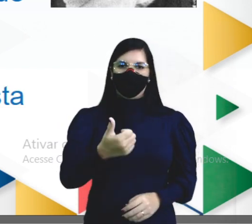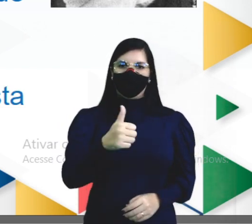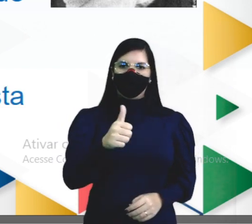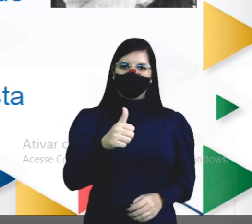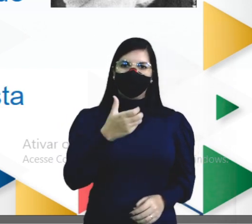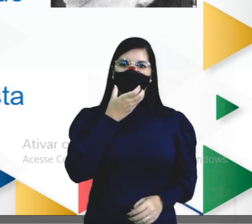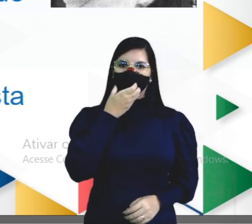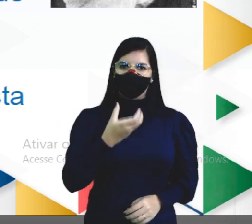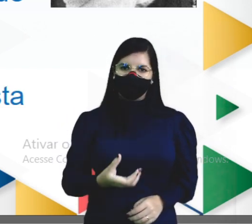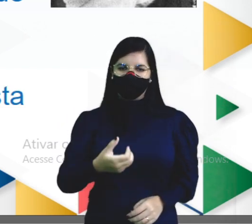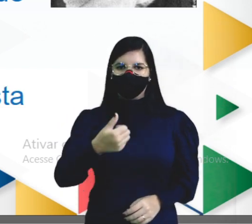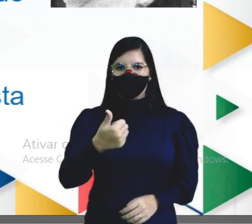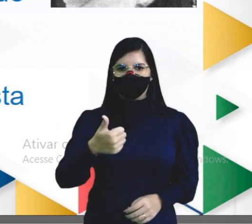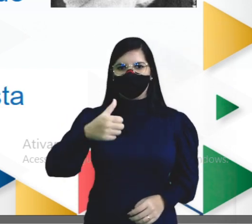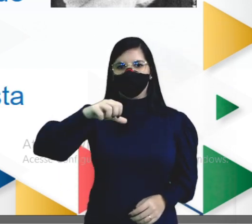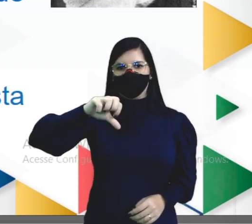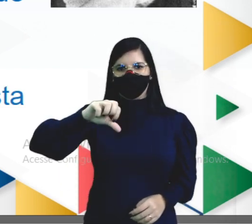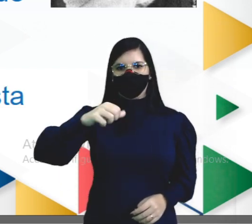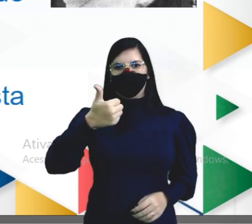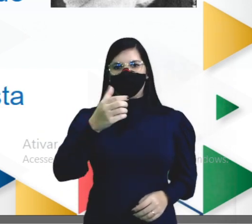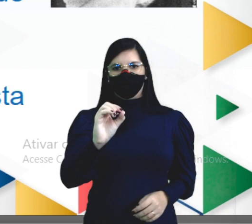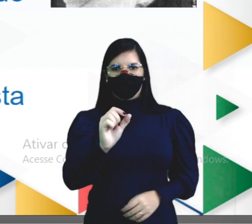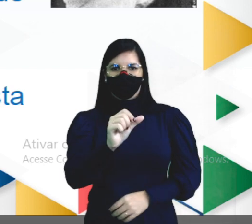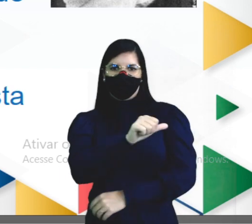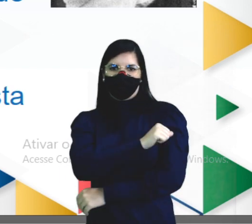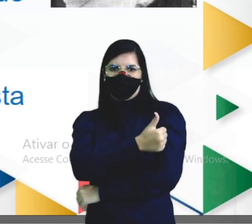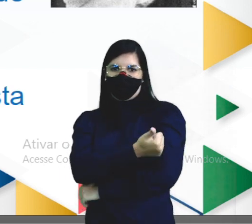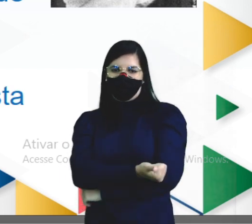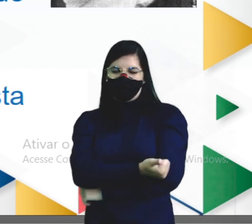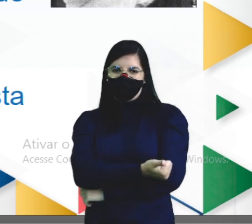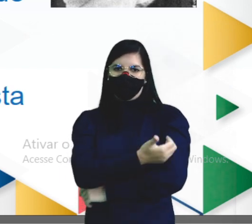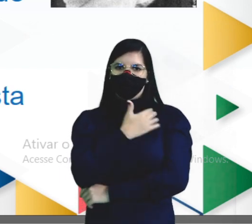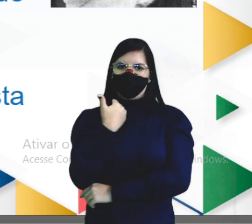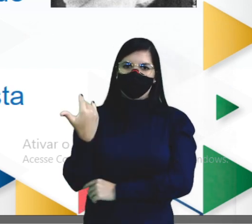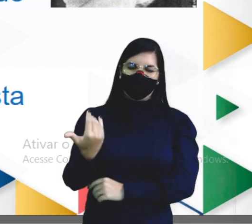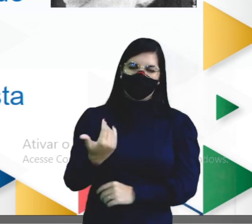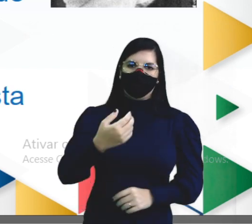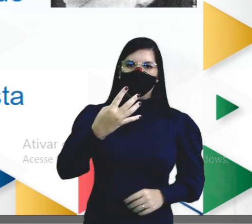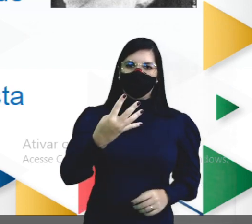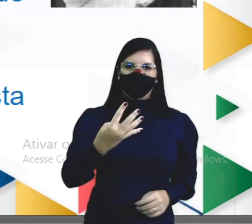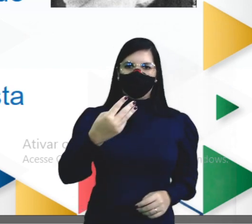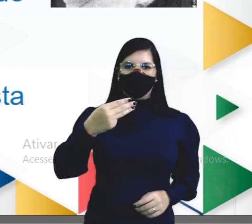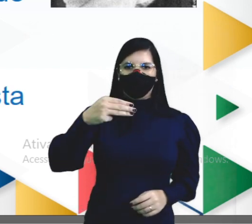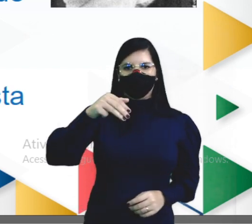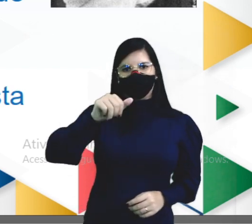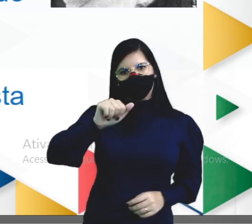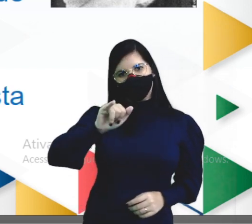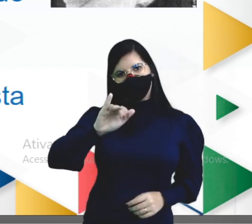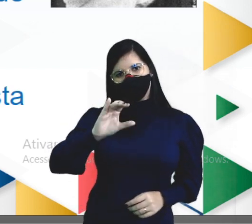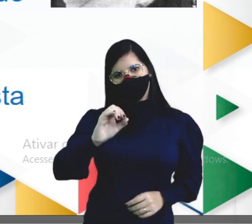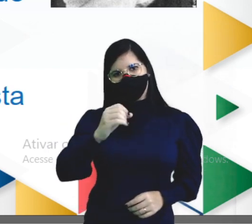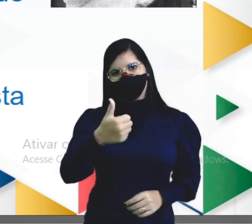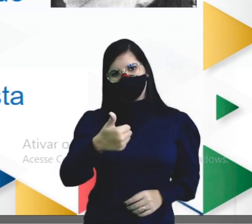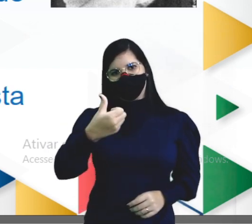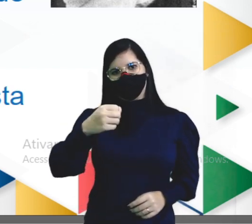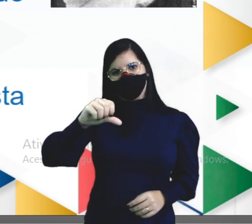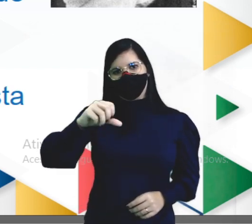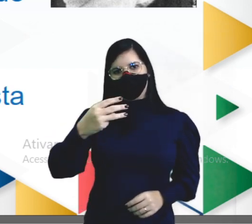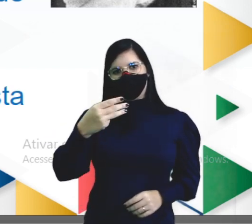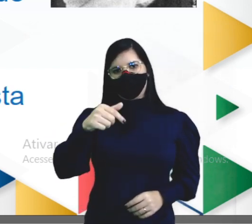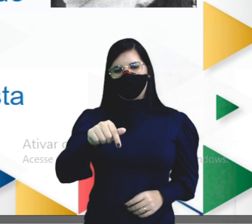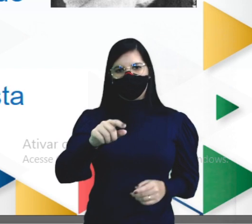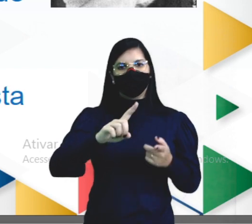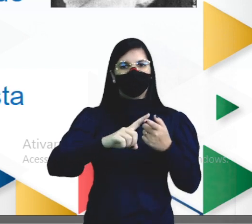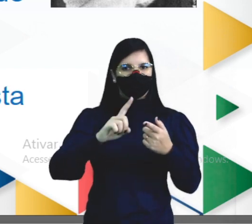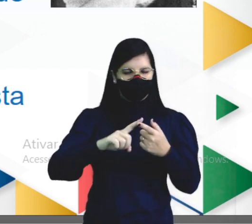11 de dezembro de 1910, no Rio de Janeiro, e faleceu no dia 4 de maio de 1937,